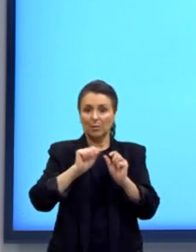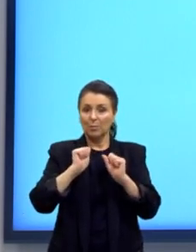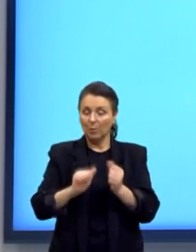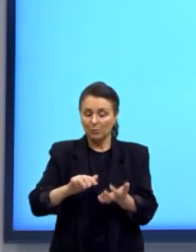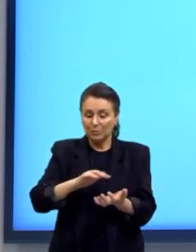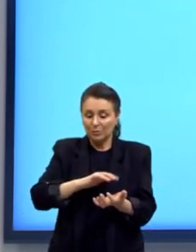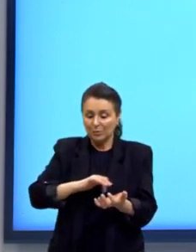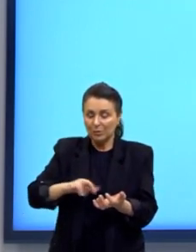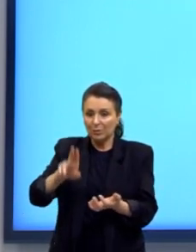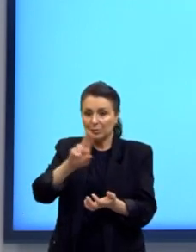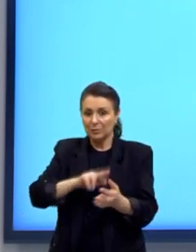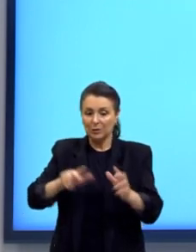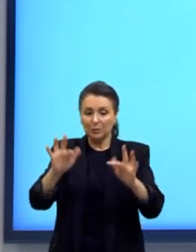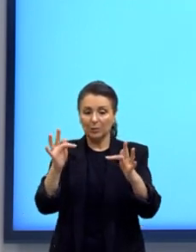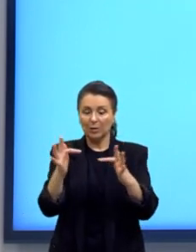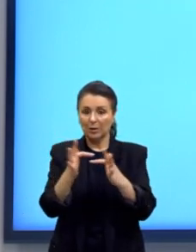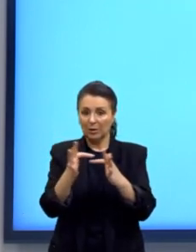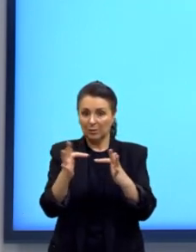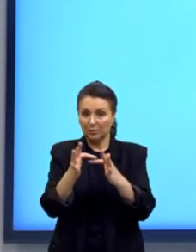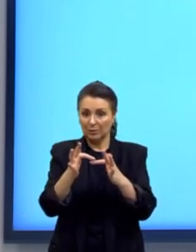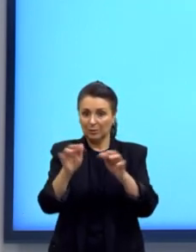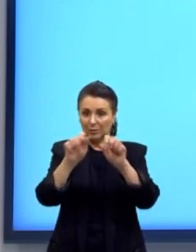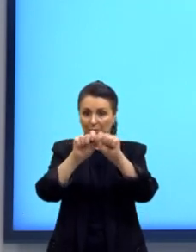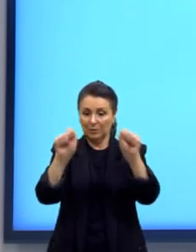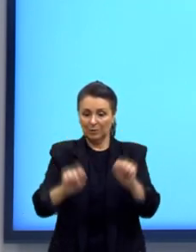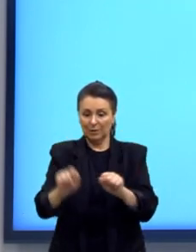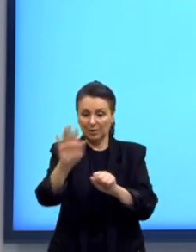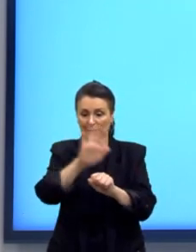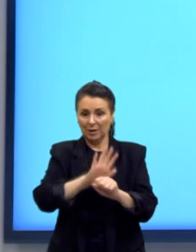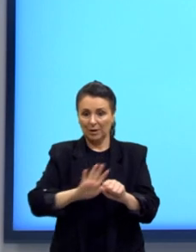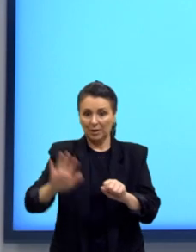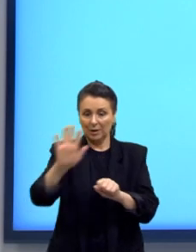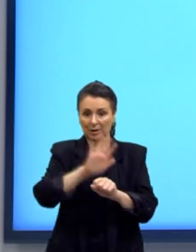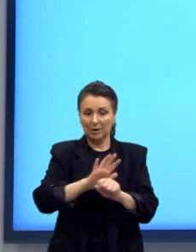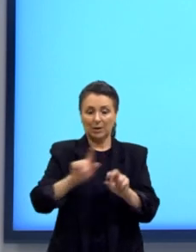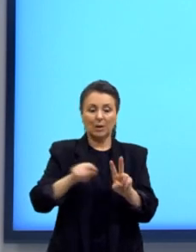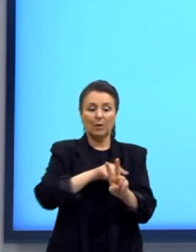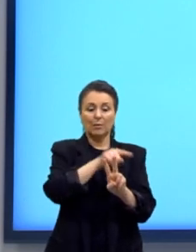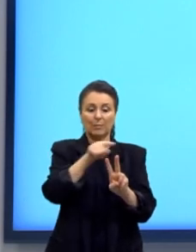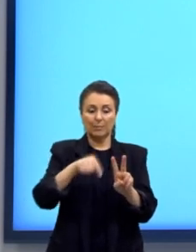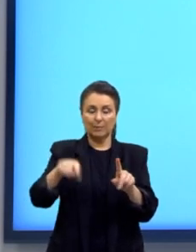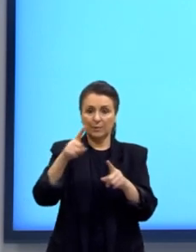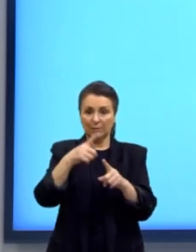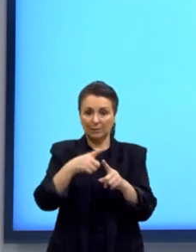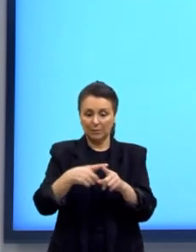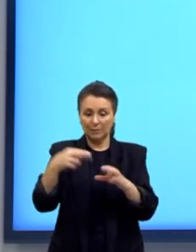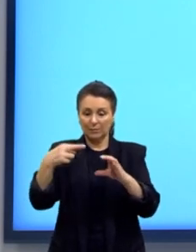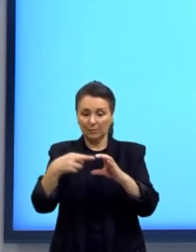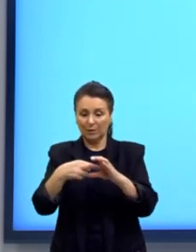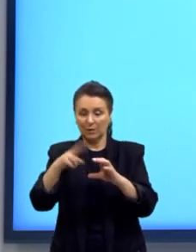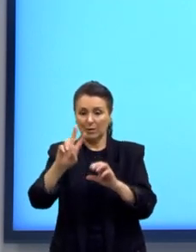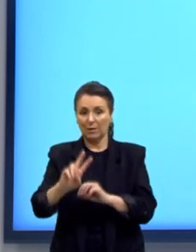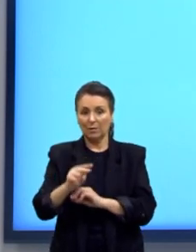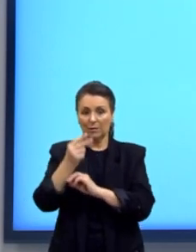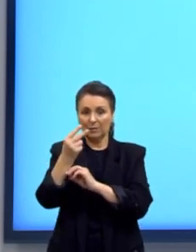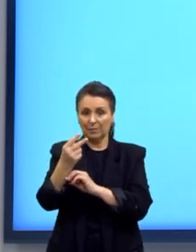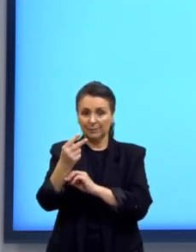calcular utilizando a fórmula da área de um círculo né pi vezes a medida do raio ao quadrado